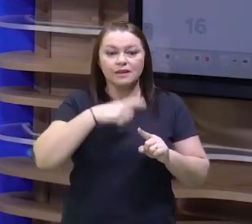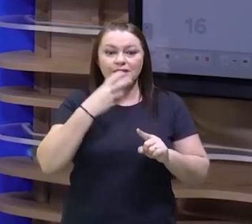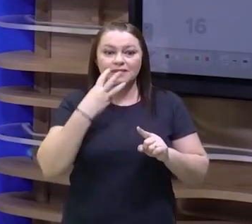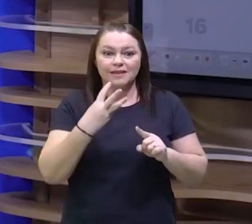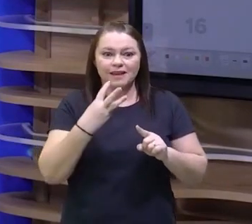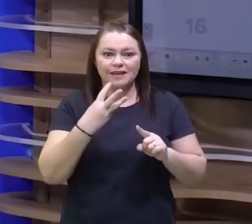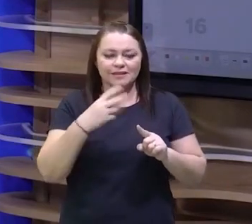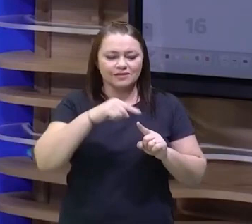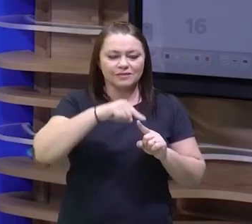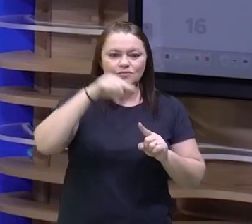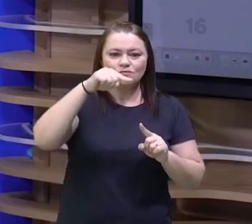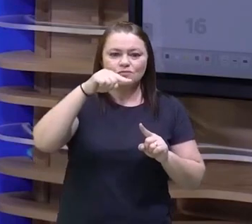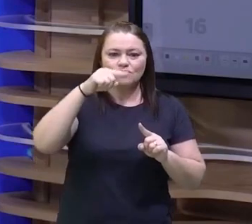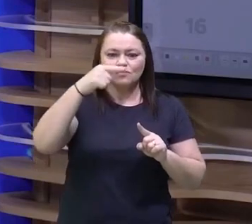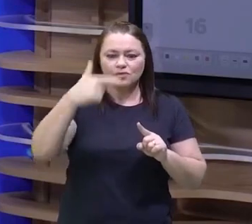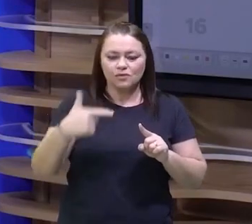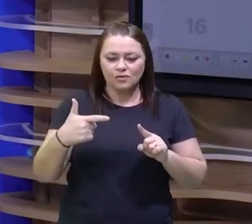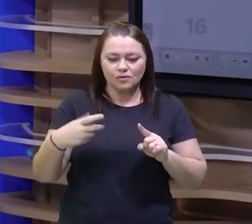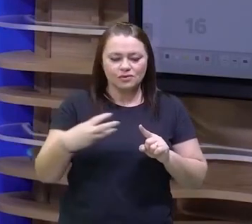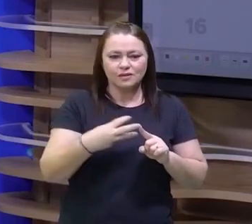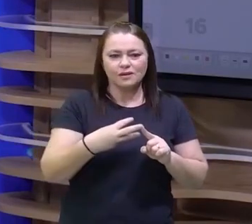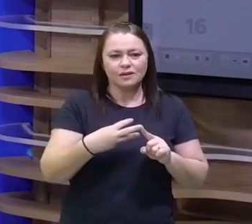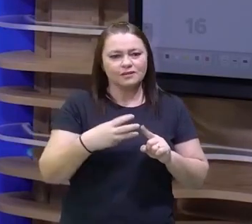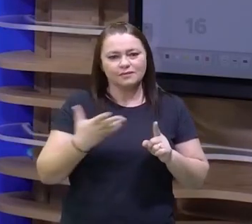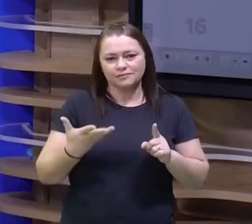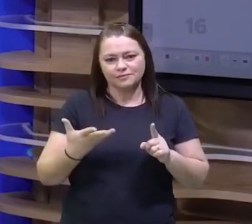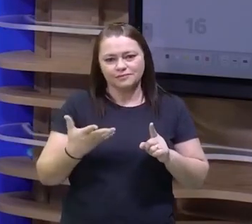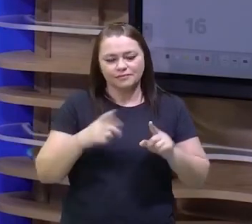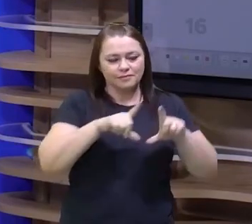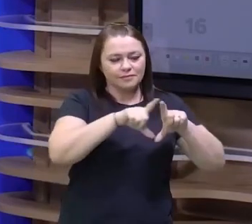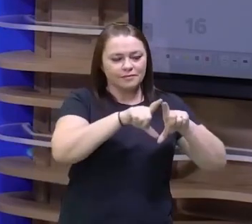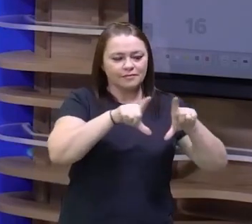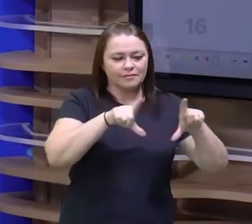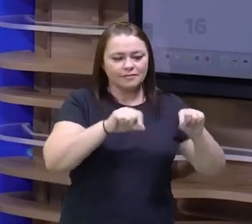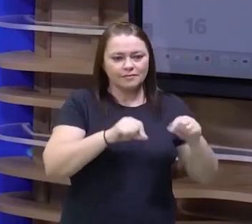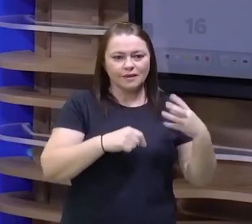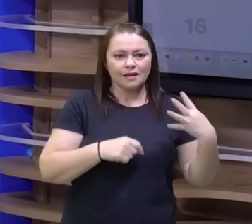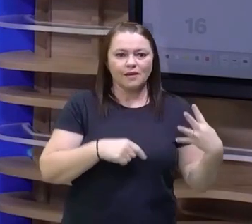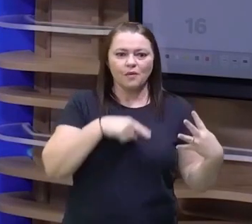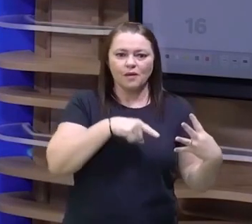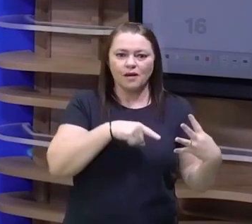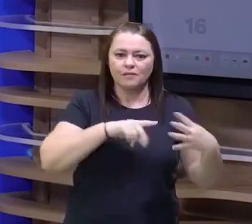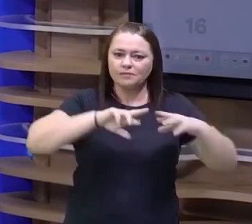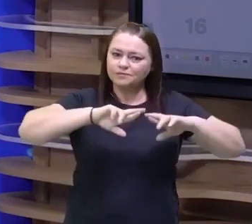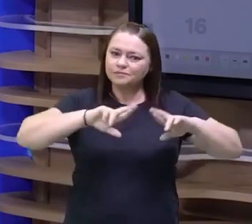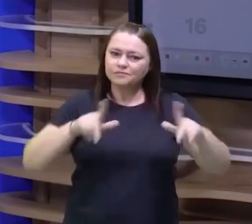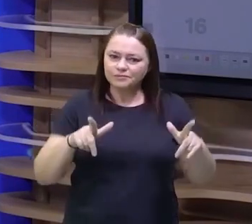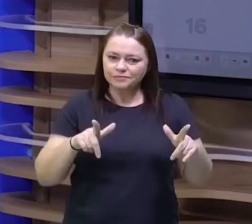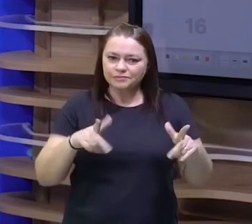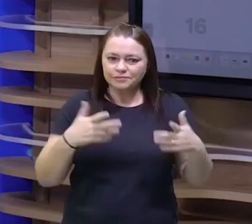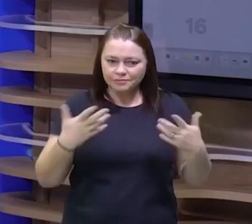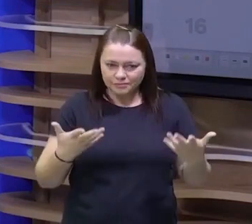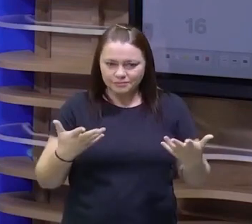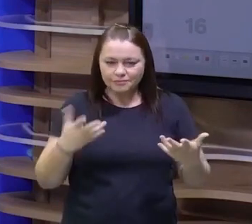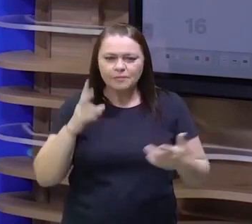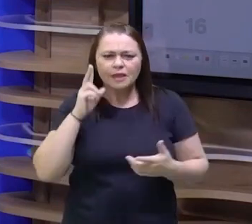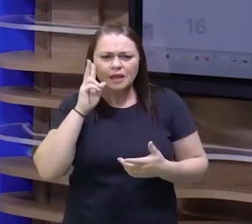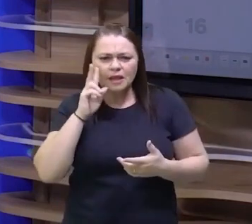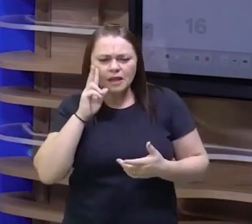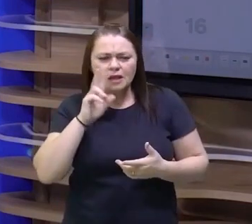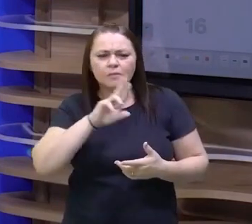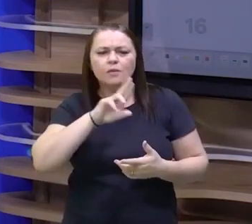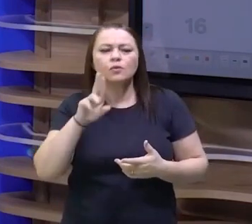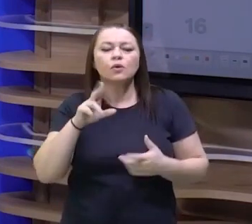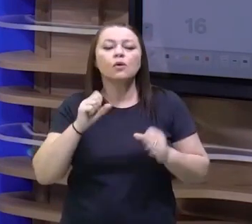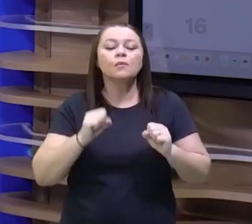lados, tá certo? Como ele possui 3 lados, ele não é considerado quadrilátero. Lembra qual é o outro nome que eu posso dar para o triângulo?